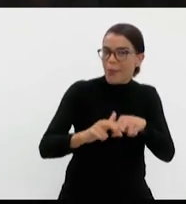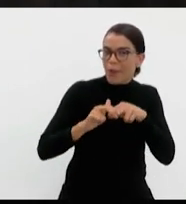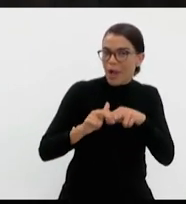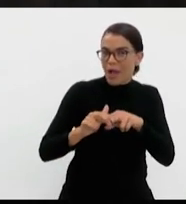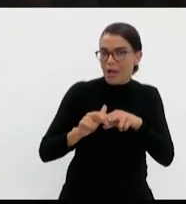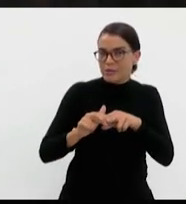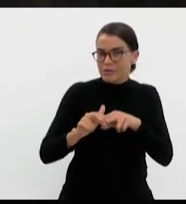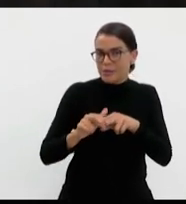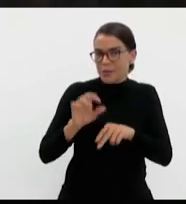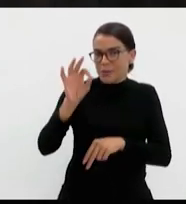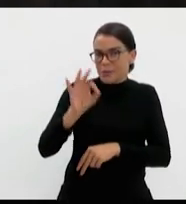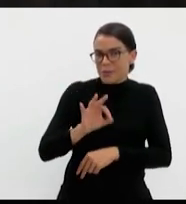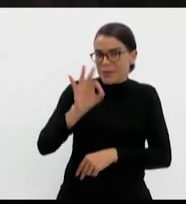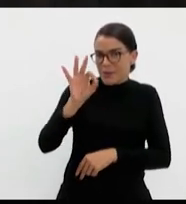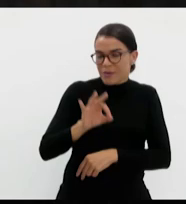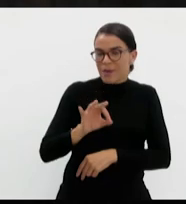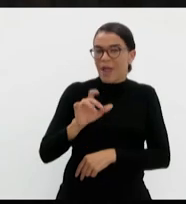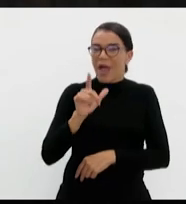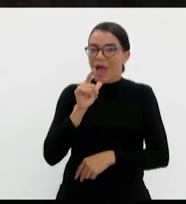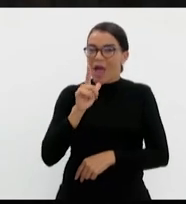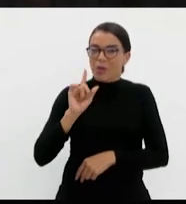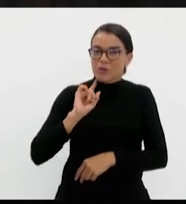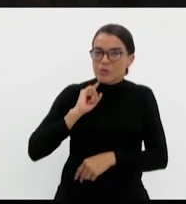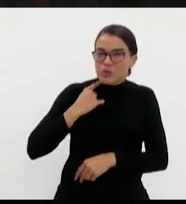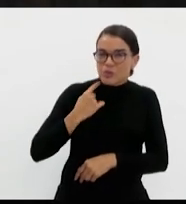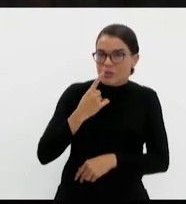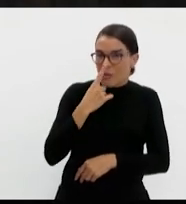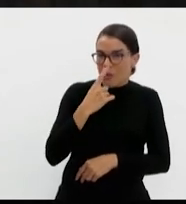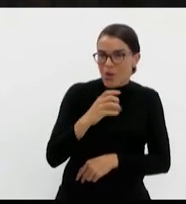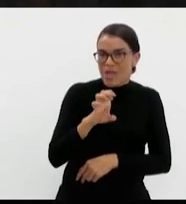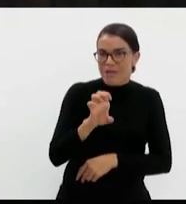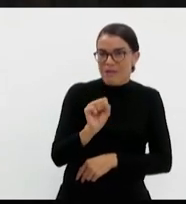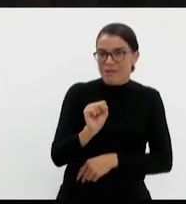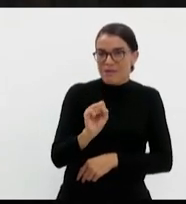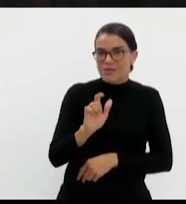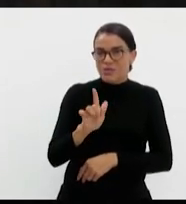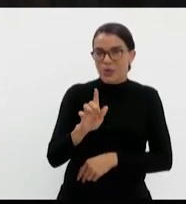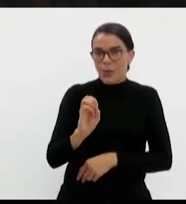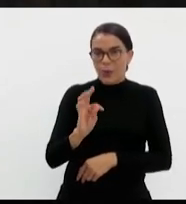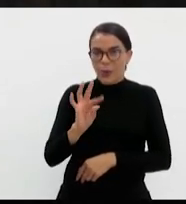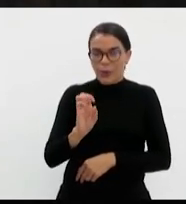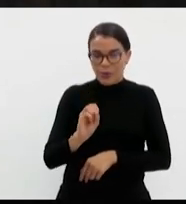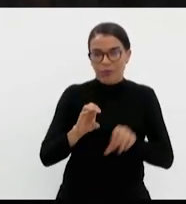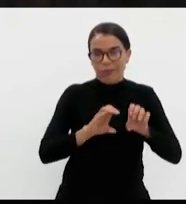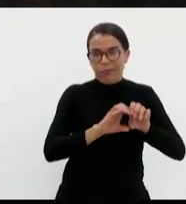aos percentuais de esgoto que alguns municípios